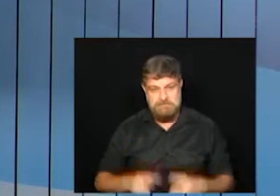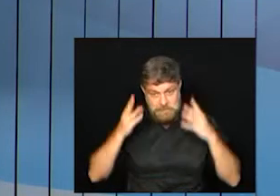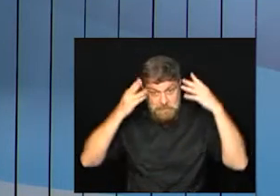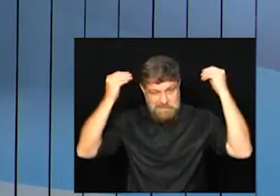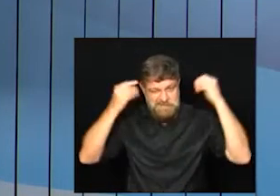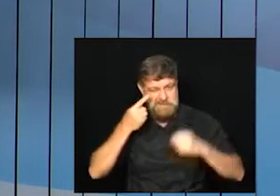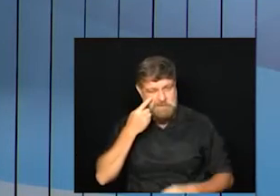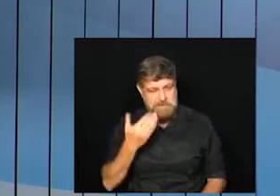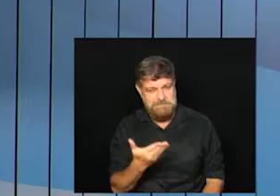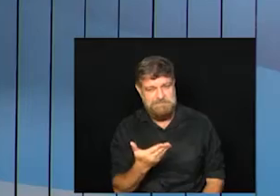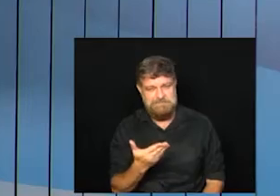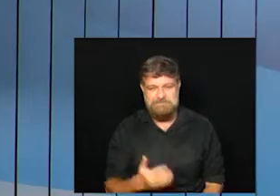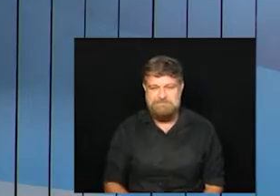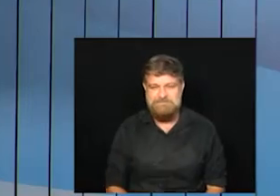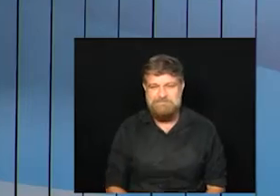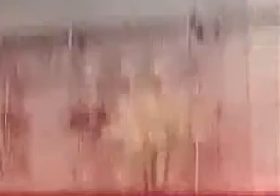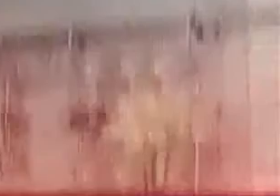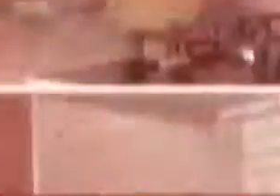Fácil.